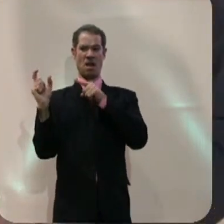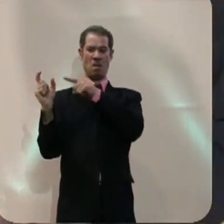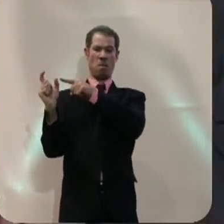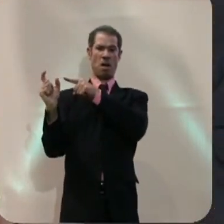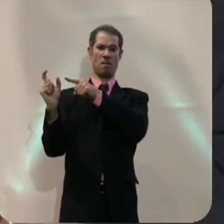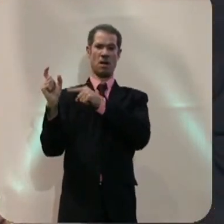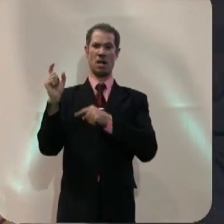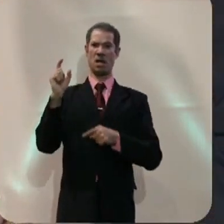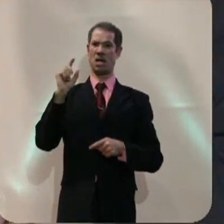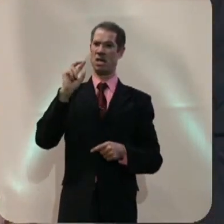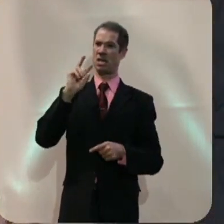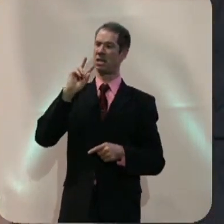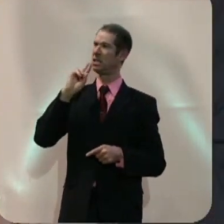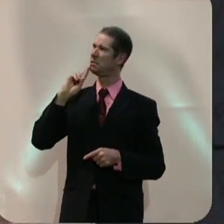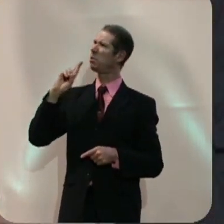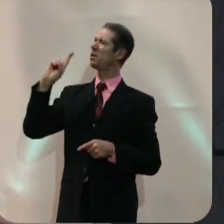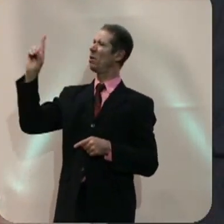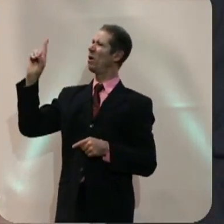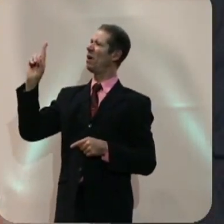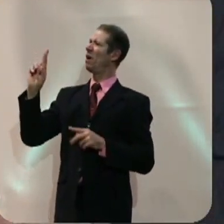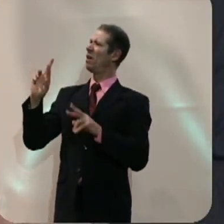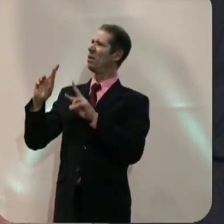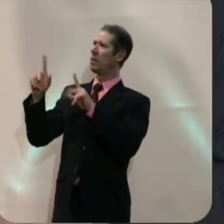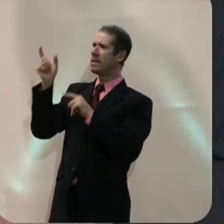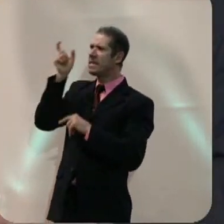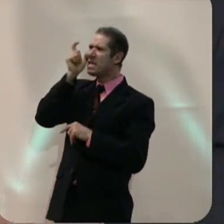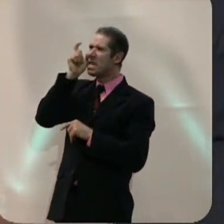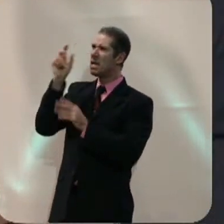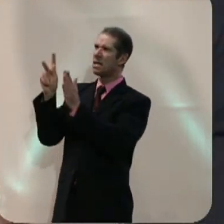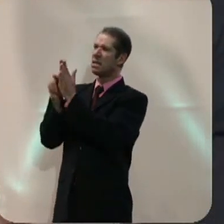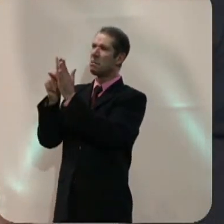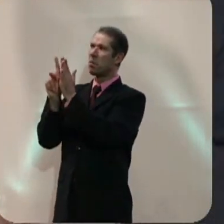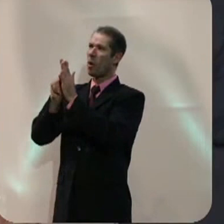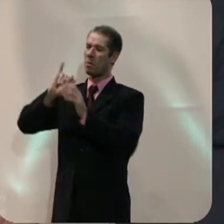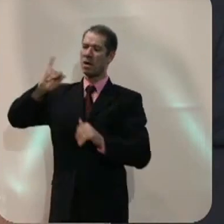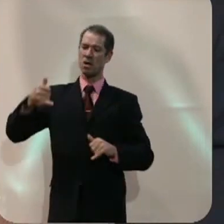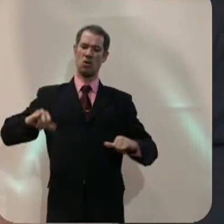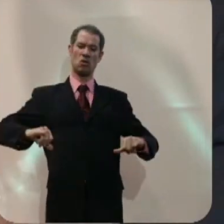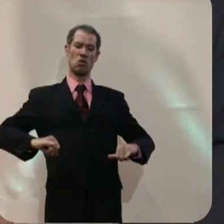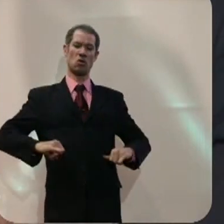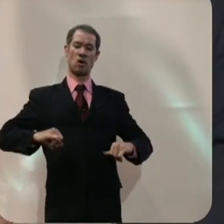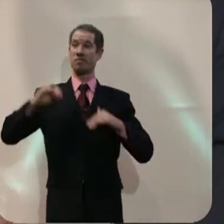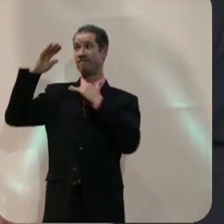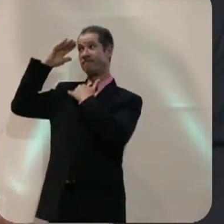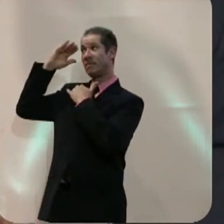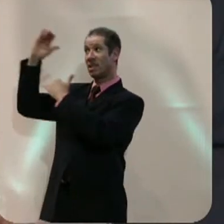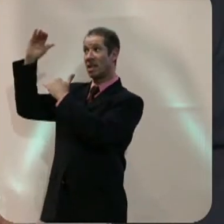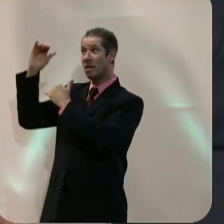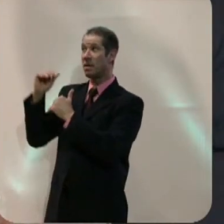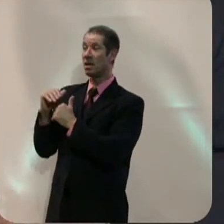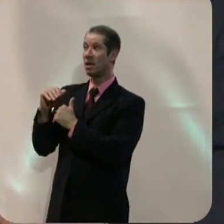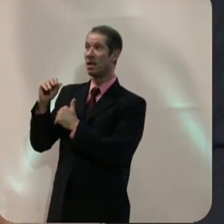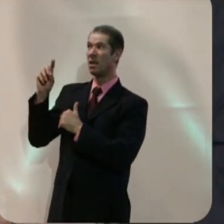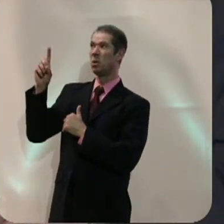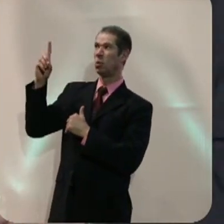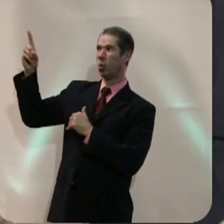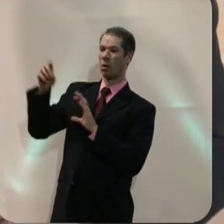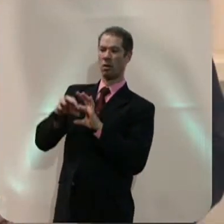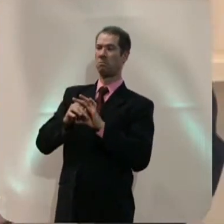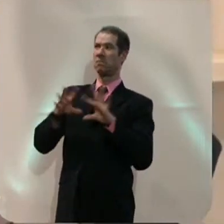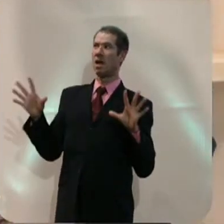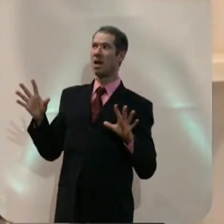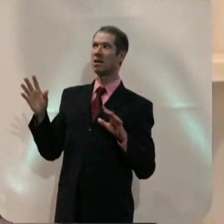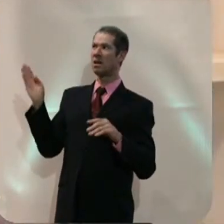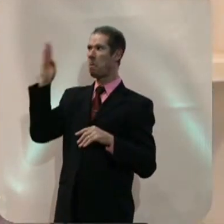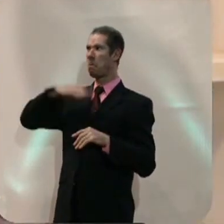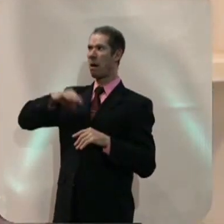Satanás respondeu: será que não é por interesse próprio que Jó te teme? Tu não deixas que